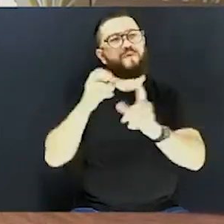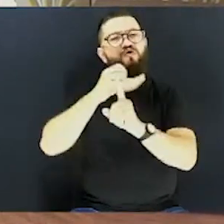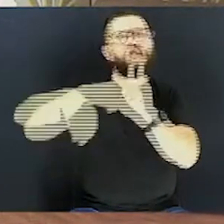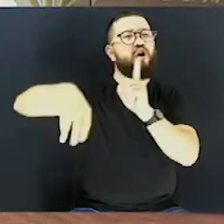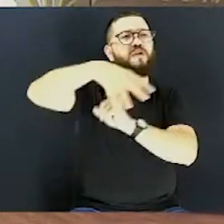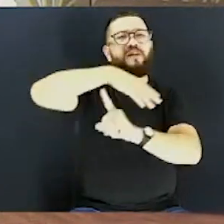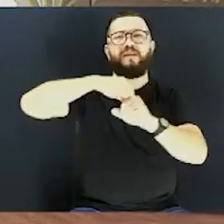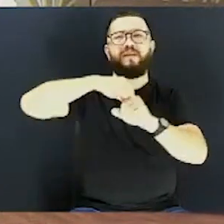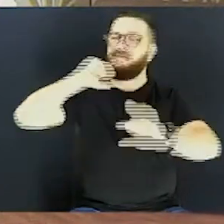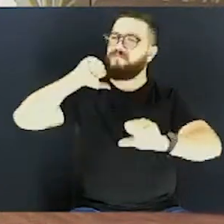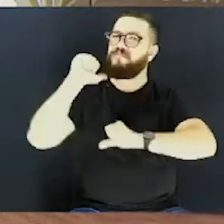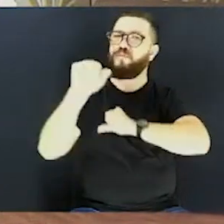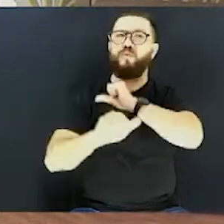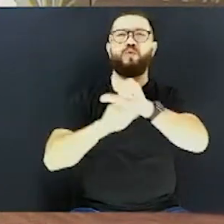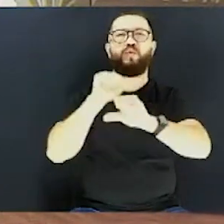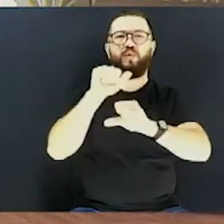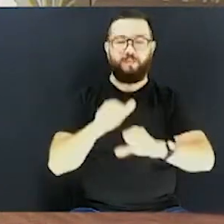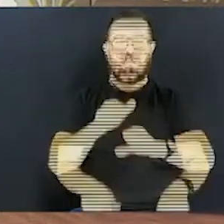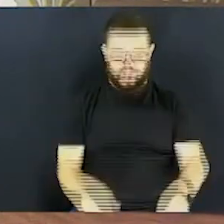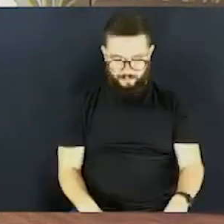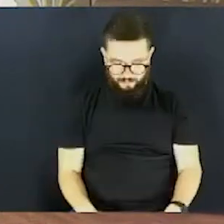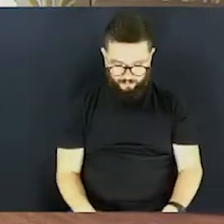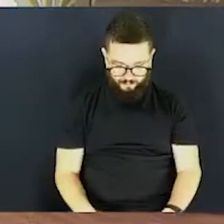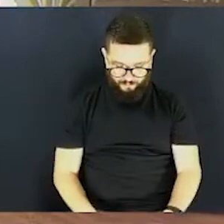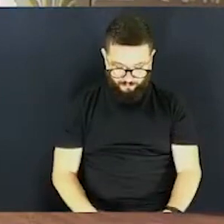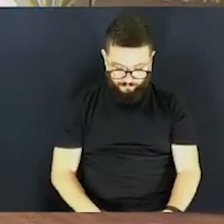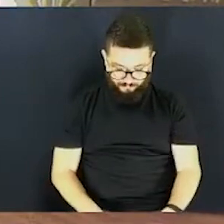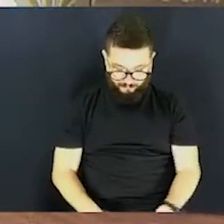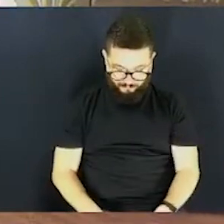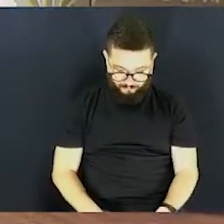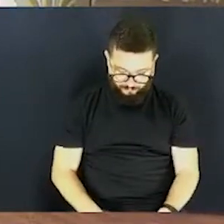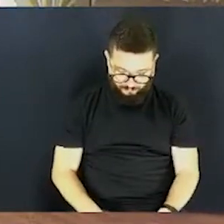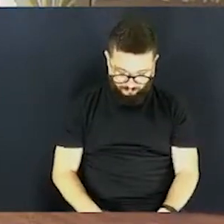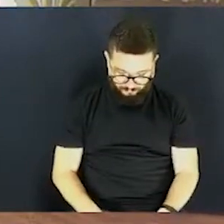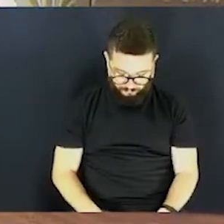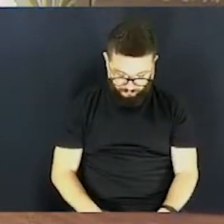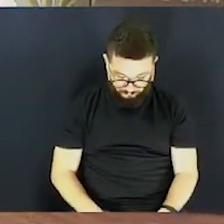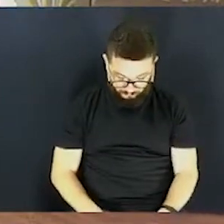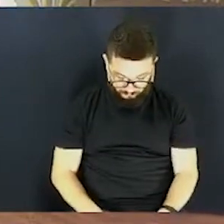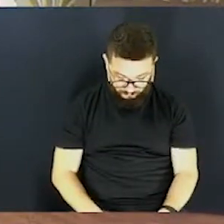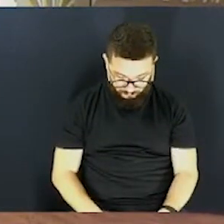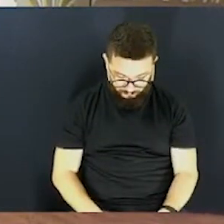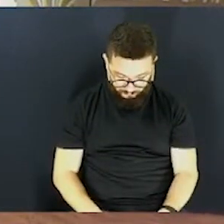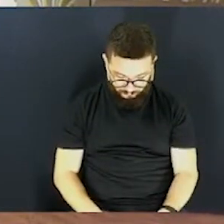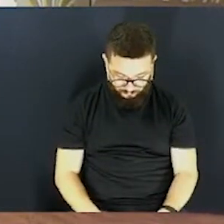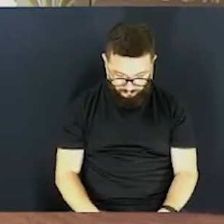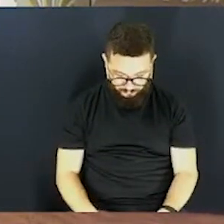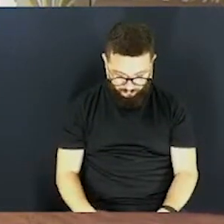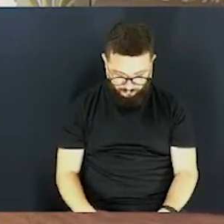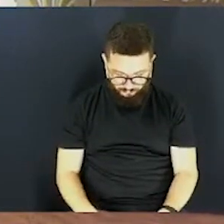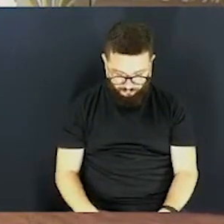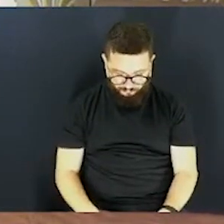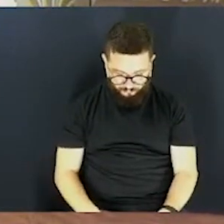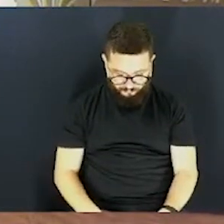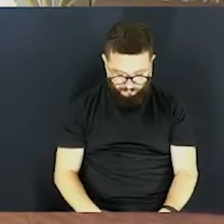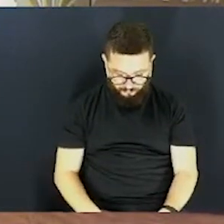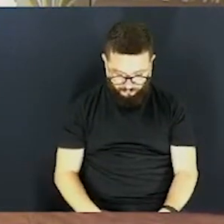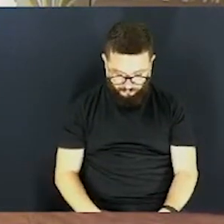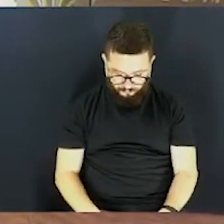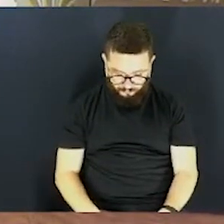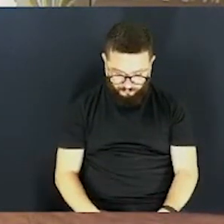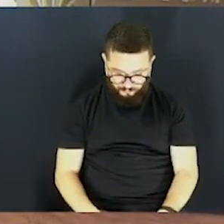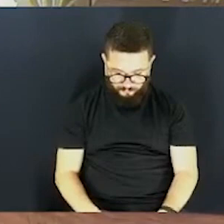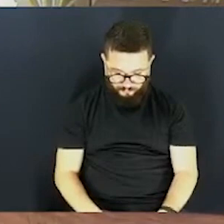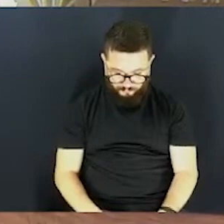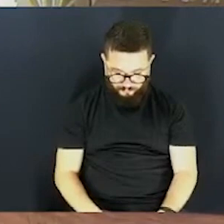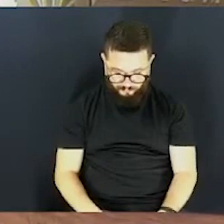Estamos cuidando bem dos primeiros anos de vida que definem tanto o presente quanto o futuro da humanidade? Eu